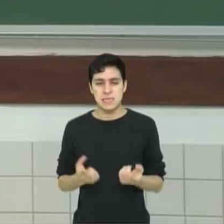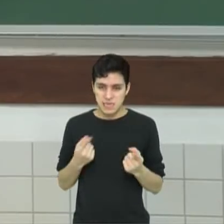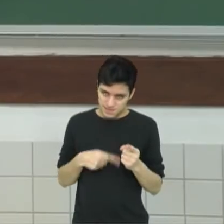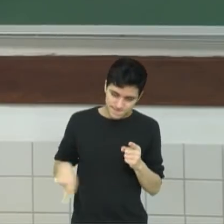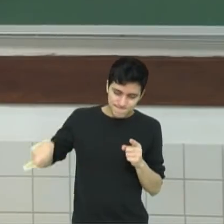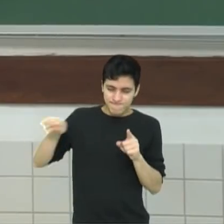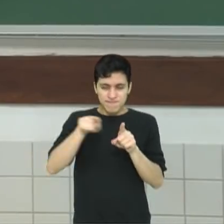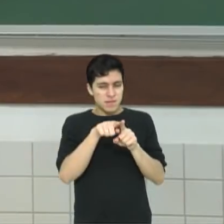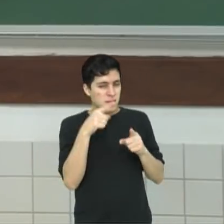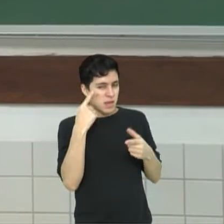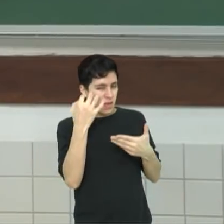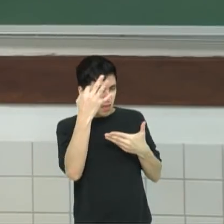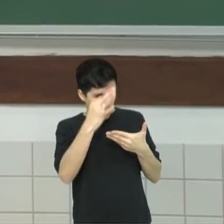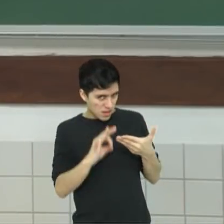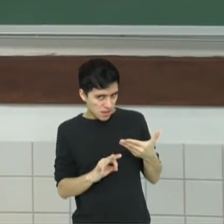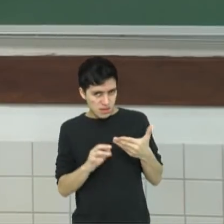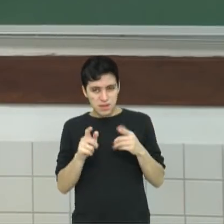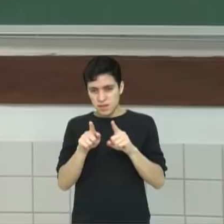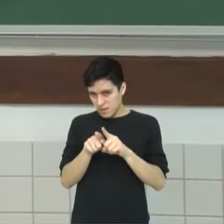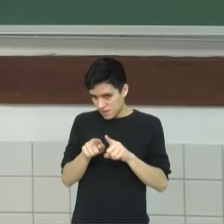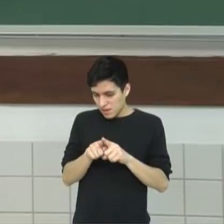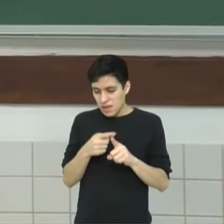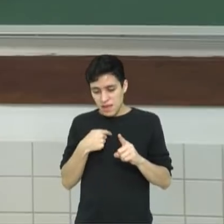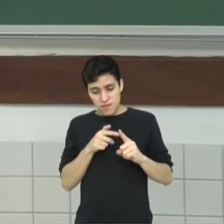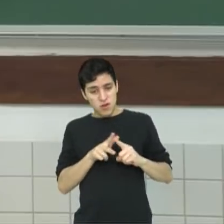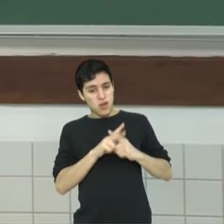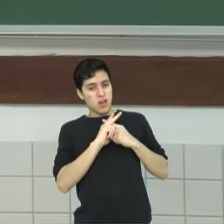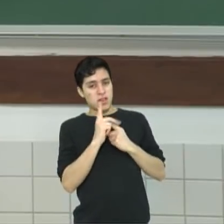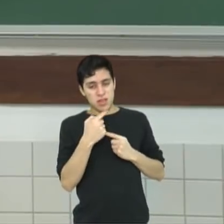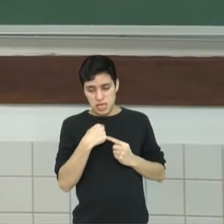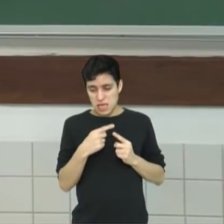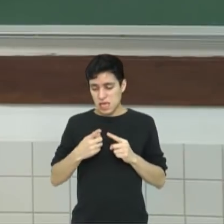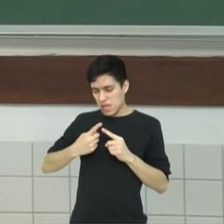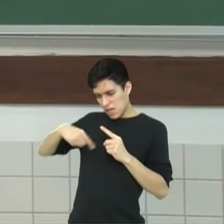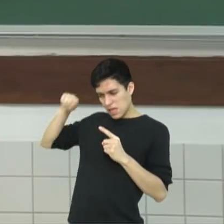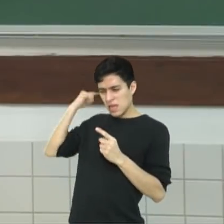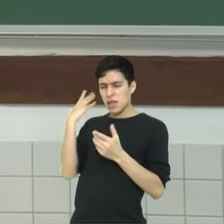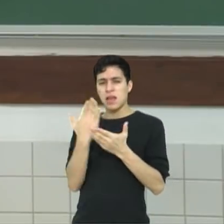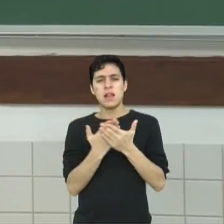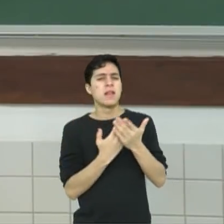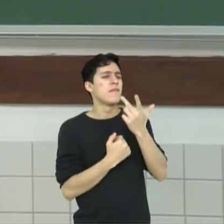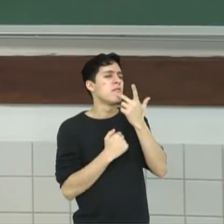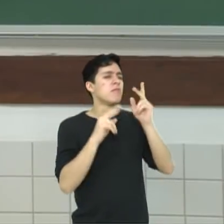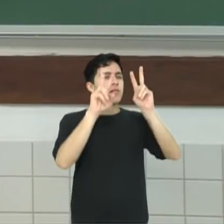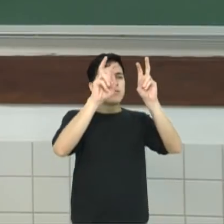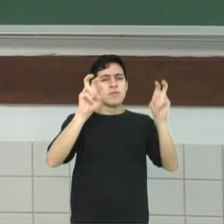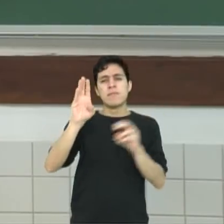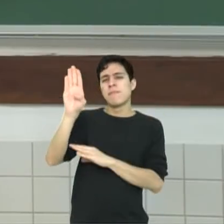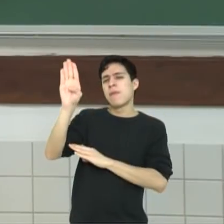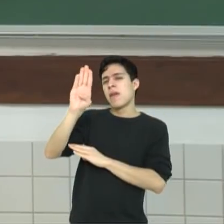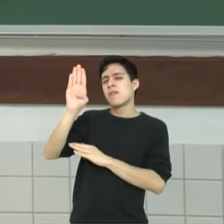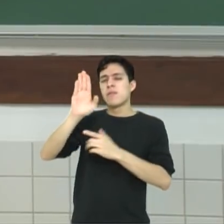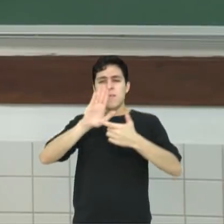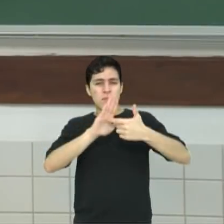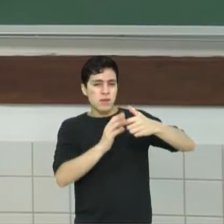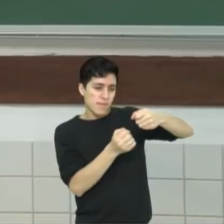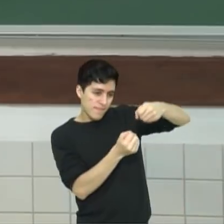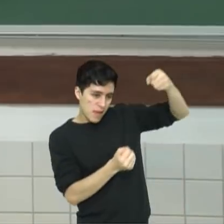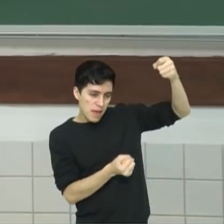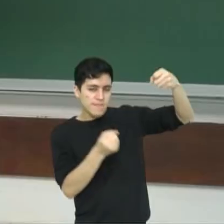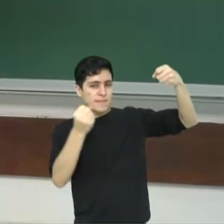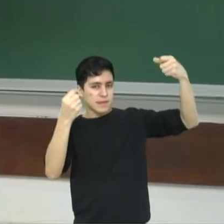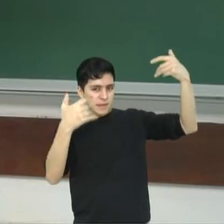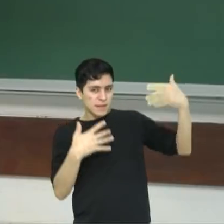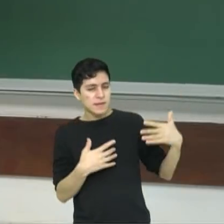voltei. Vamos fazer uma correção junto comigo? Deixa eu fazer a primeira minha correção. Na aula passada nós comentamos sobre a Bélgica, mostrei para vocês, inclusive no mapa, e